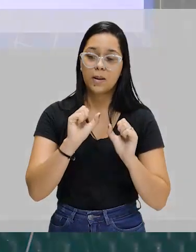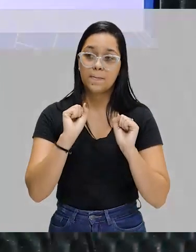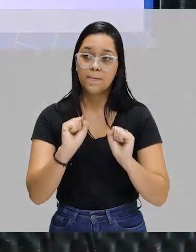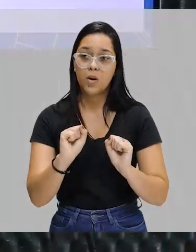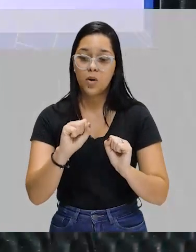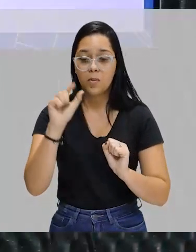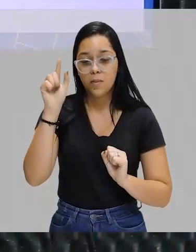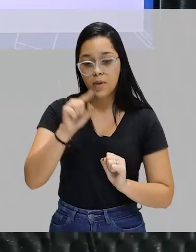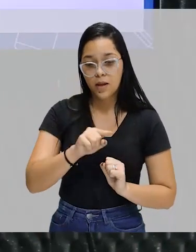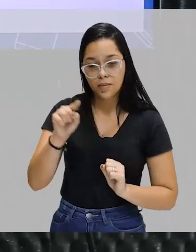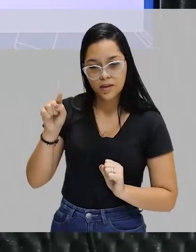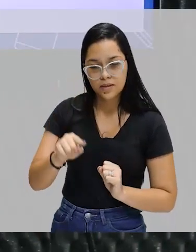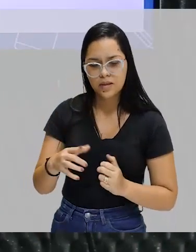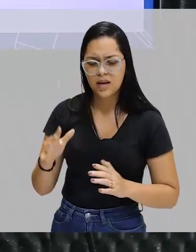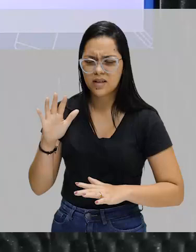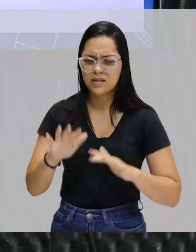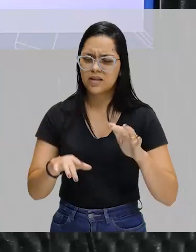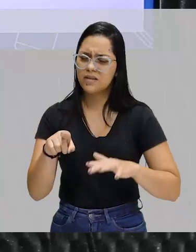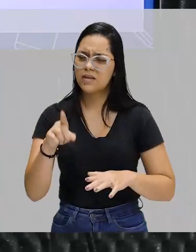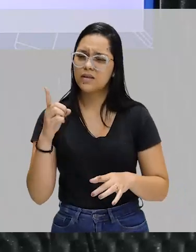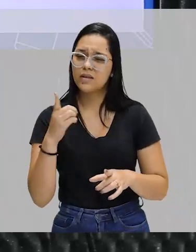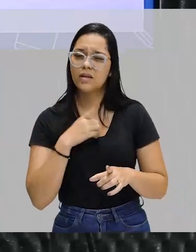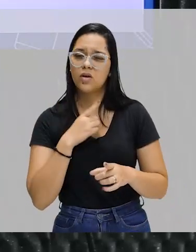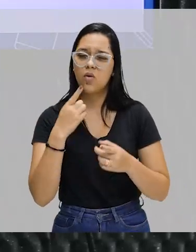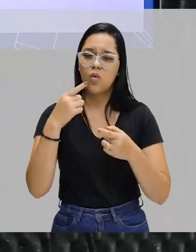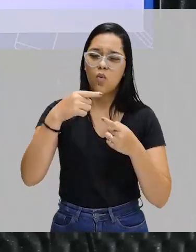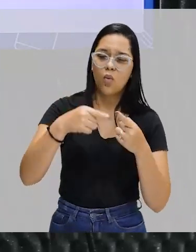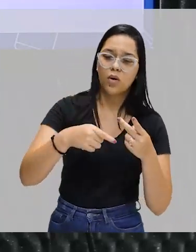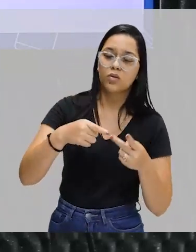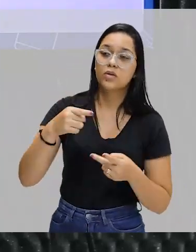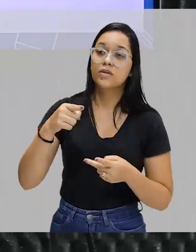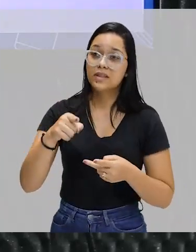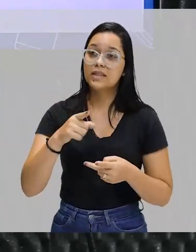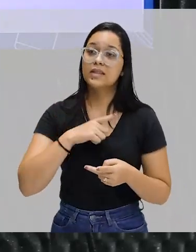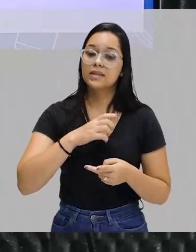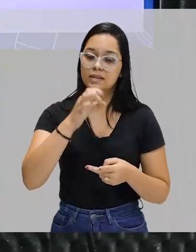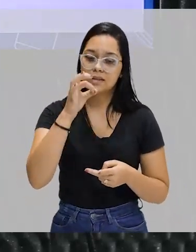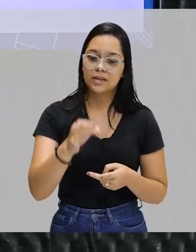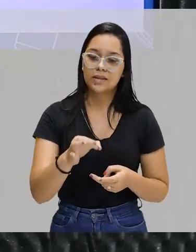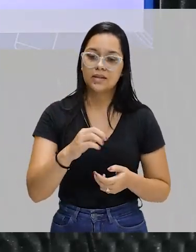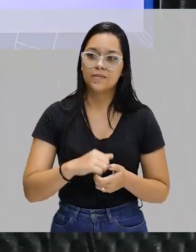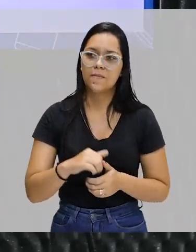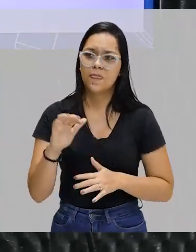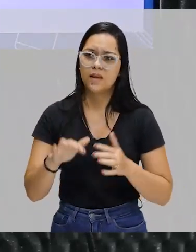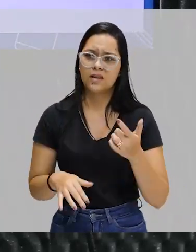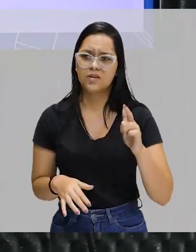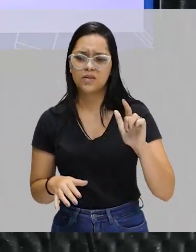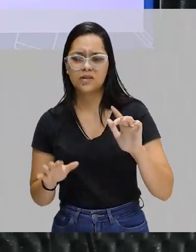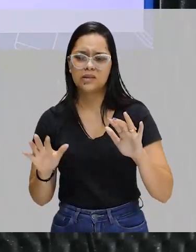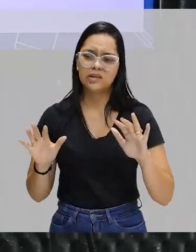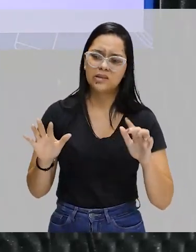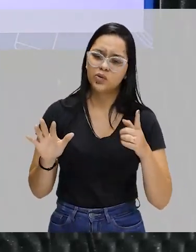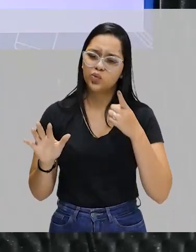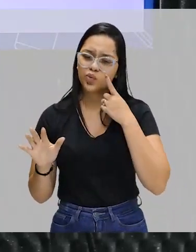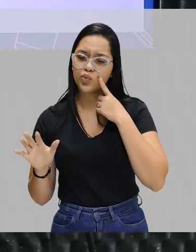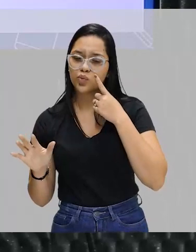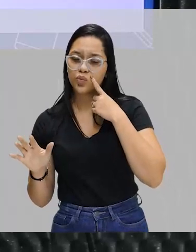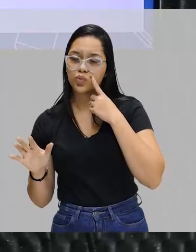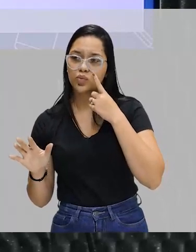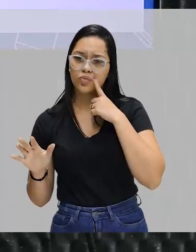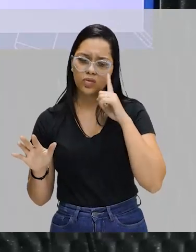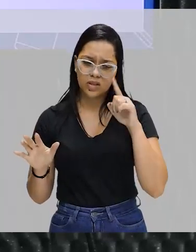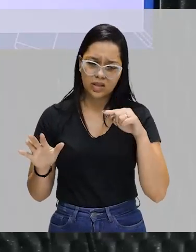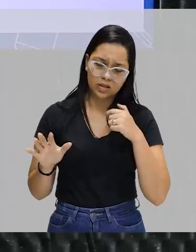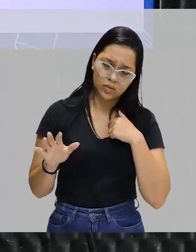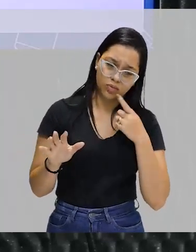por eliminação. Geralmente você vai encontrar uma ou duas palavras que você tem certeza, né? As outras você até fica ali com um pouquinho de dúvida. Será?